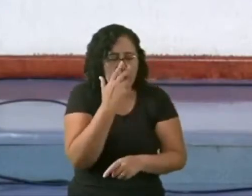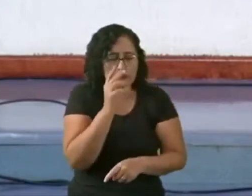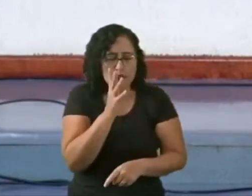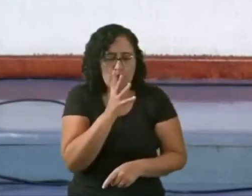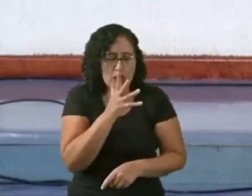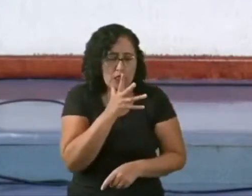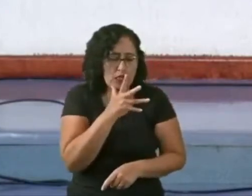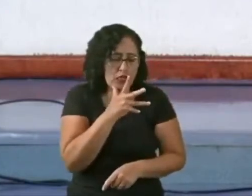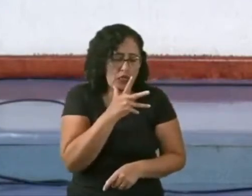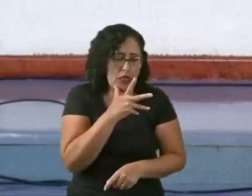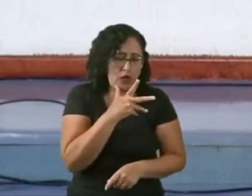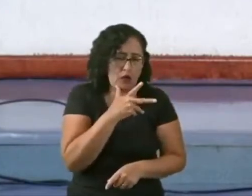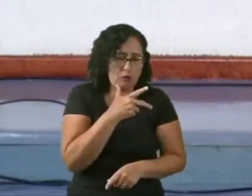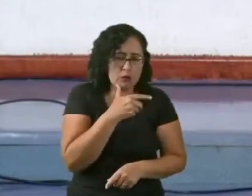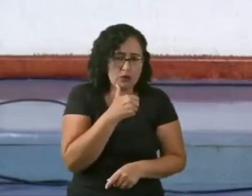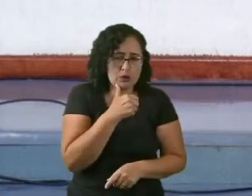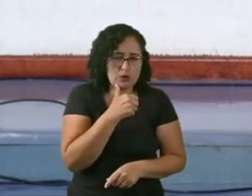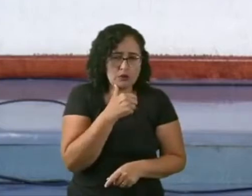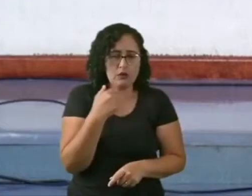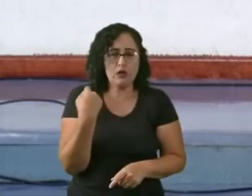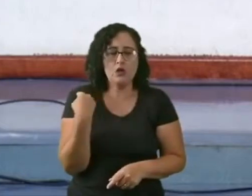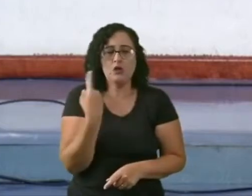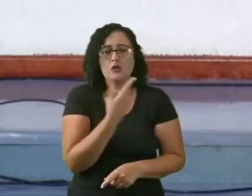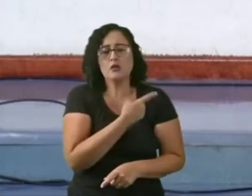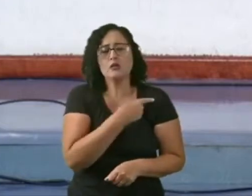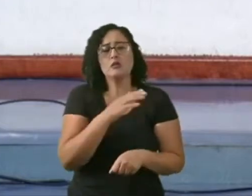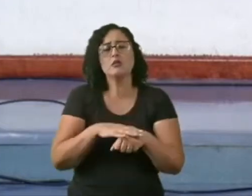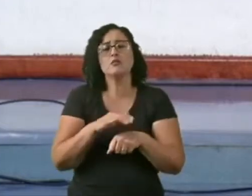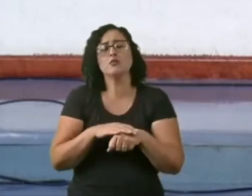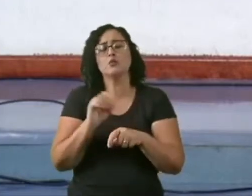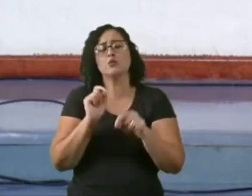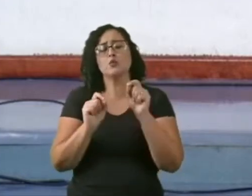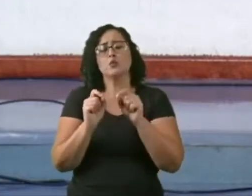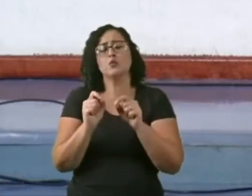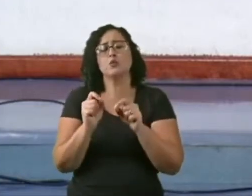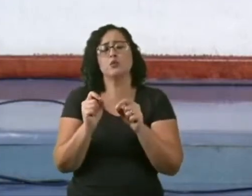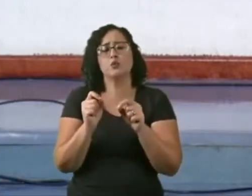decepciona, a gente se entristece. Por isso que nós temos aí